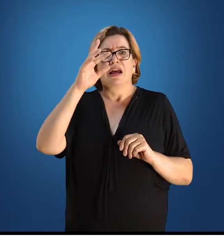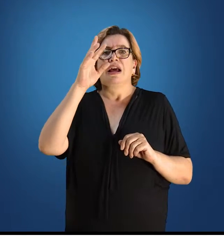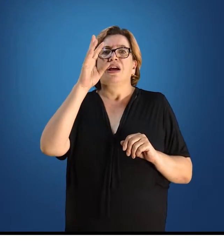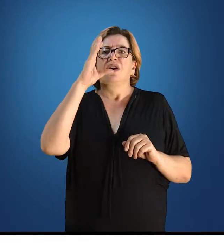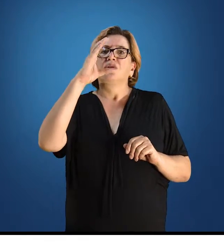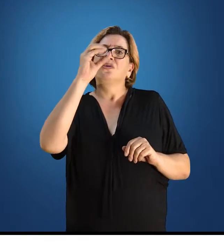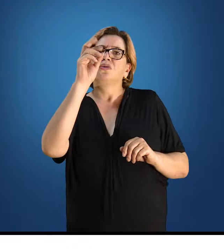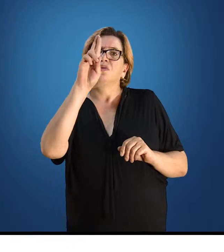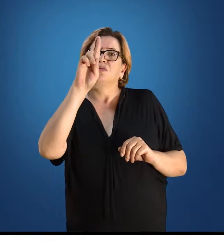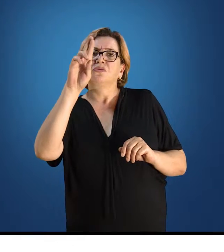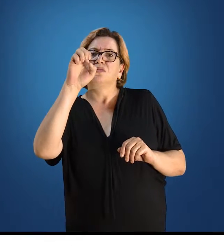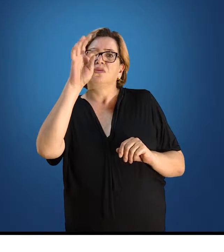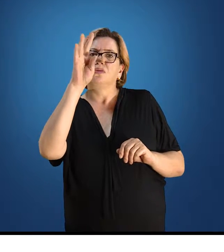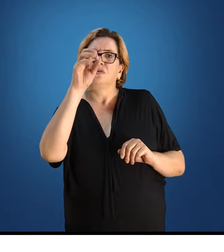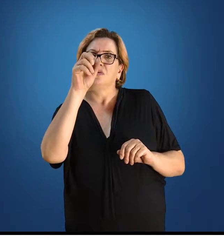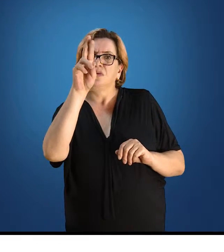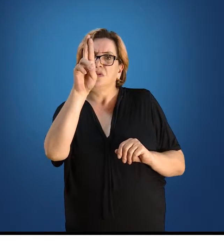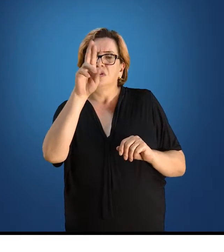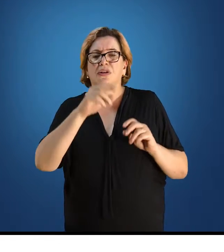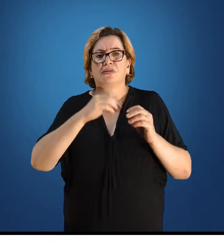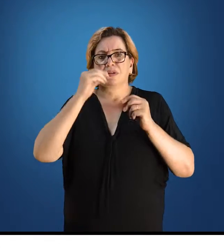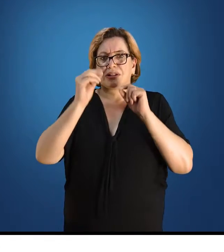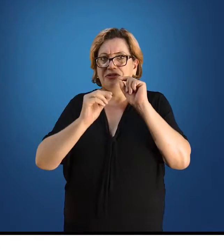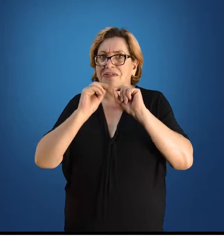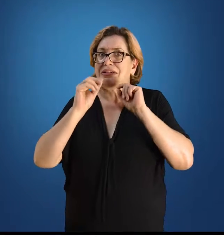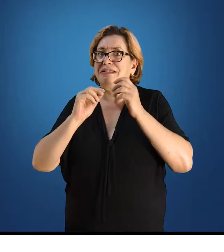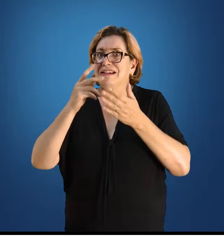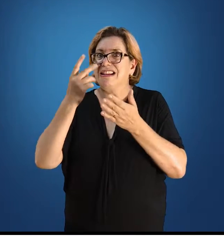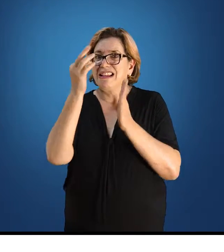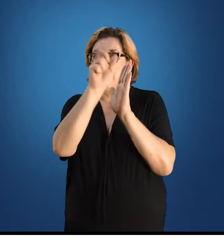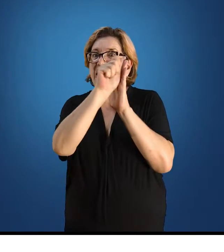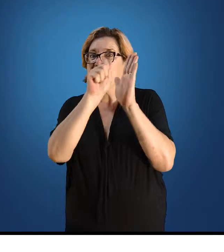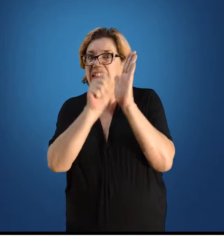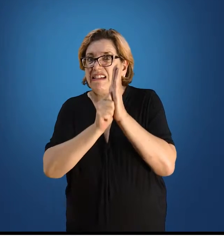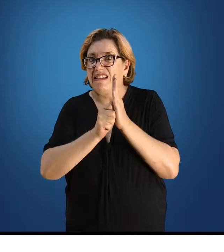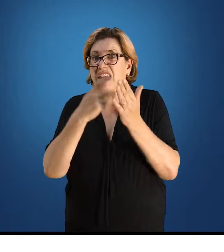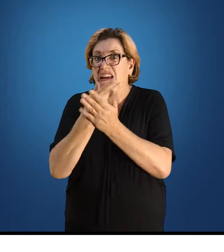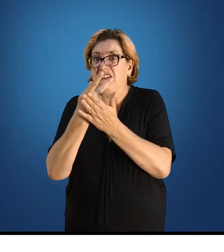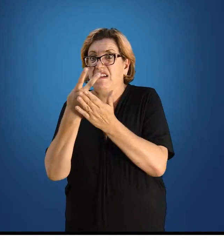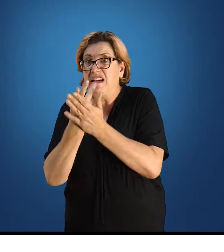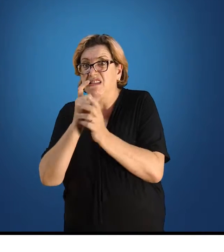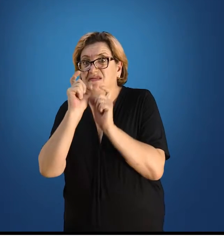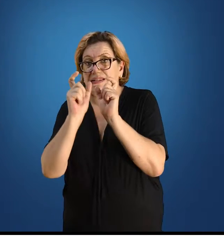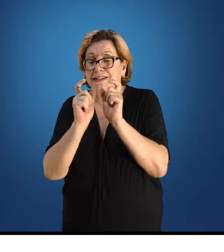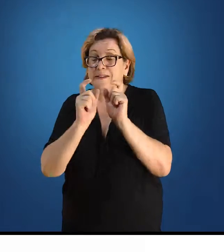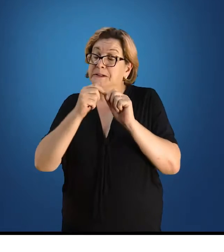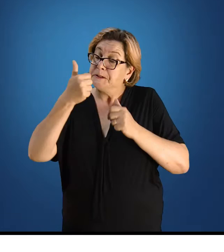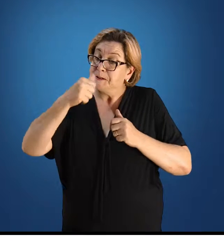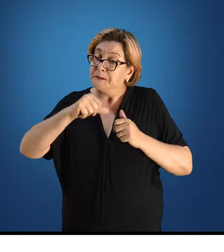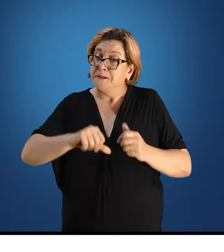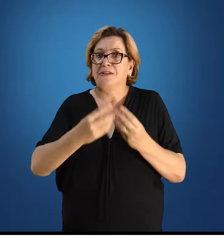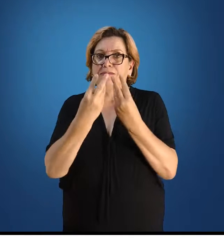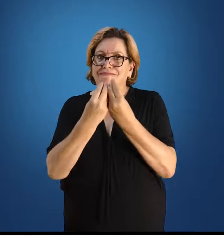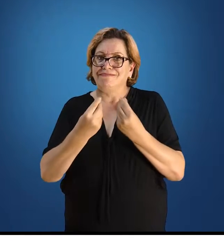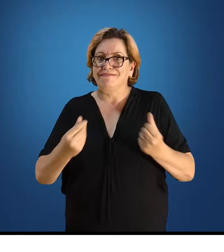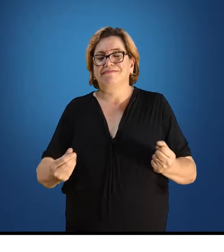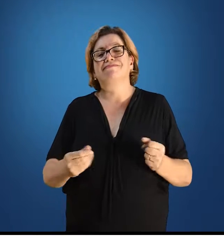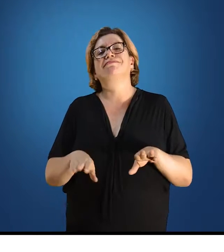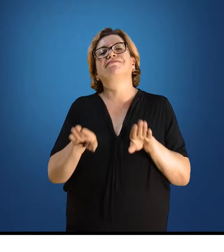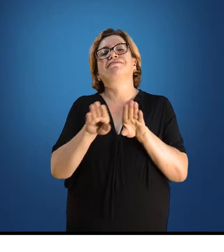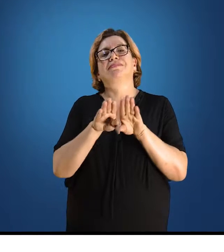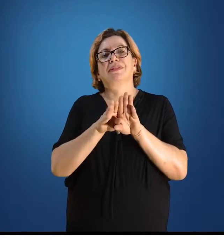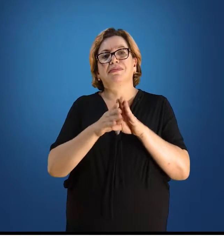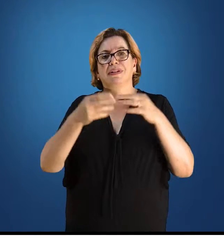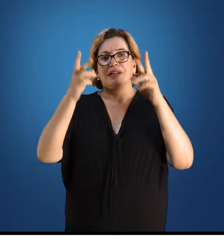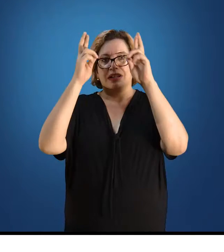né, a gente está diminuindo a qualidade aí do nosso texto, né? Então é bom ter atenção a esse detalhe, tá? É importante também